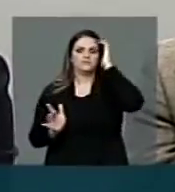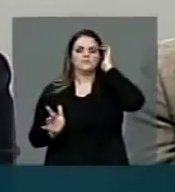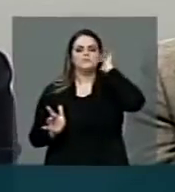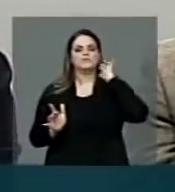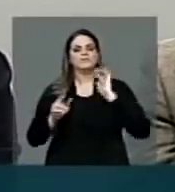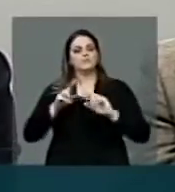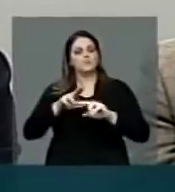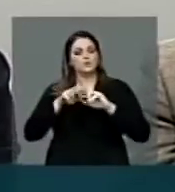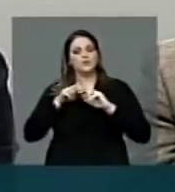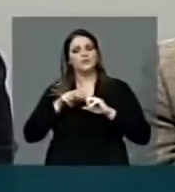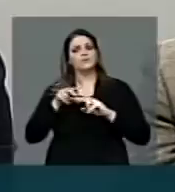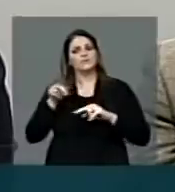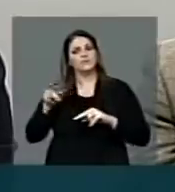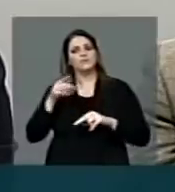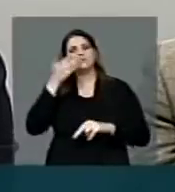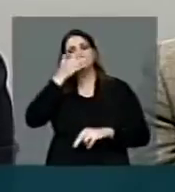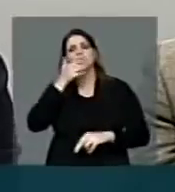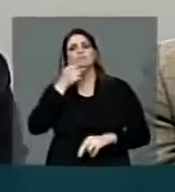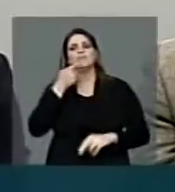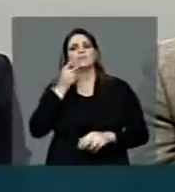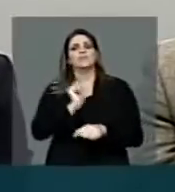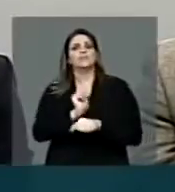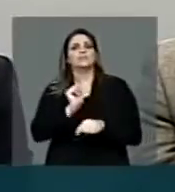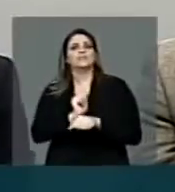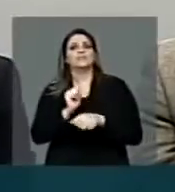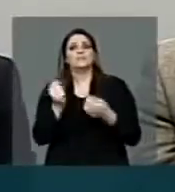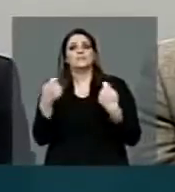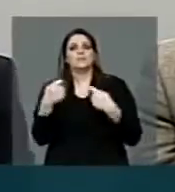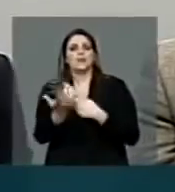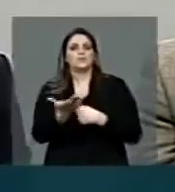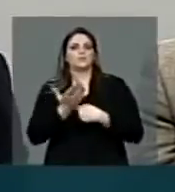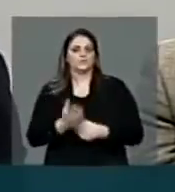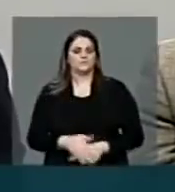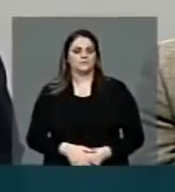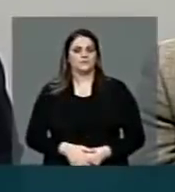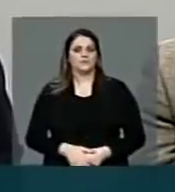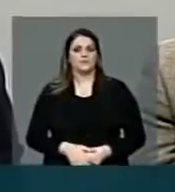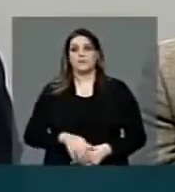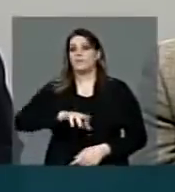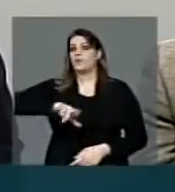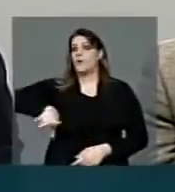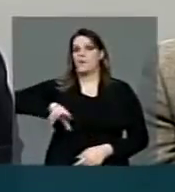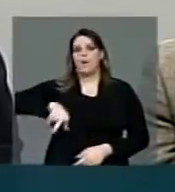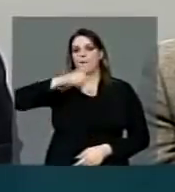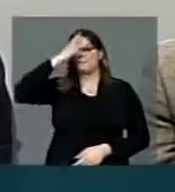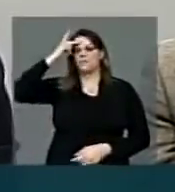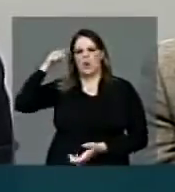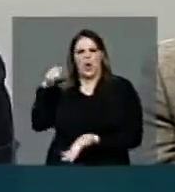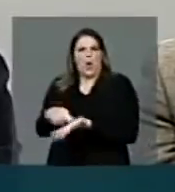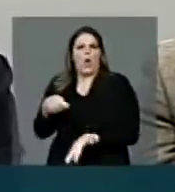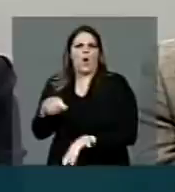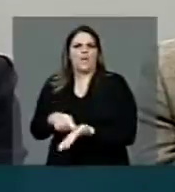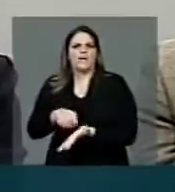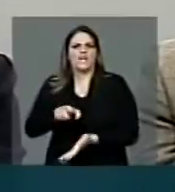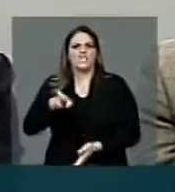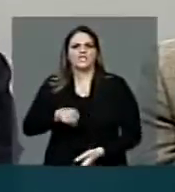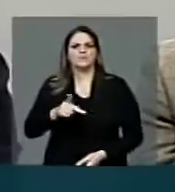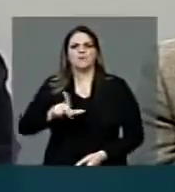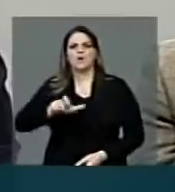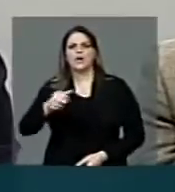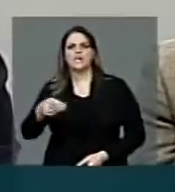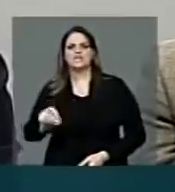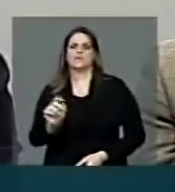mediador, da figura do explorador sexual. Da mesma maneira que a gente precisa deixar claro que nem todo